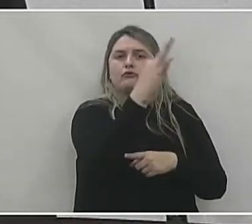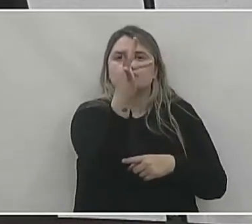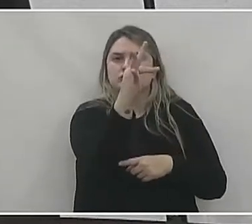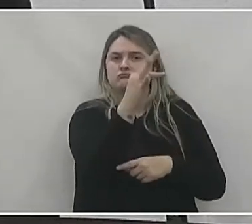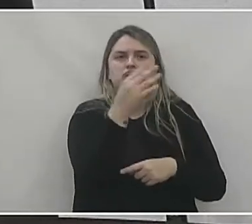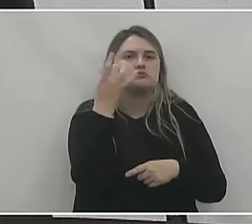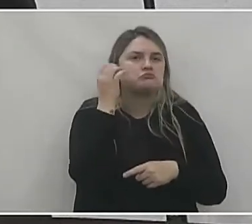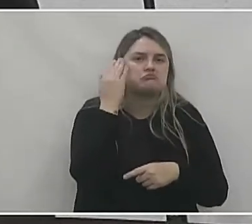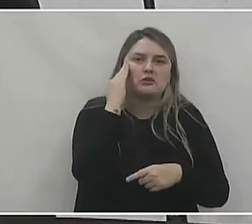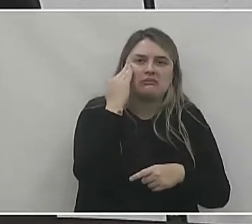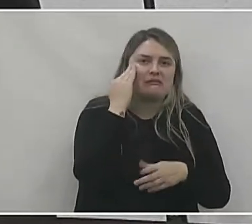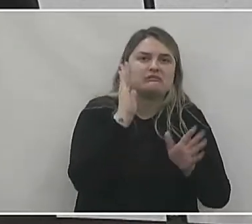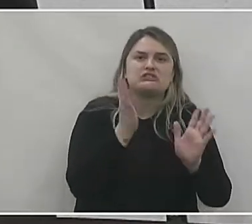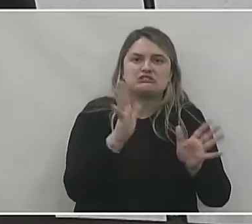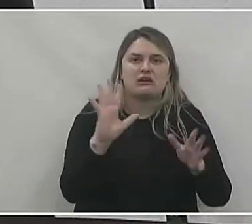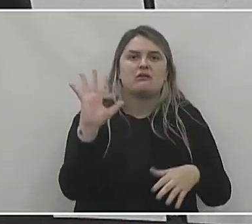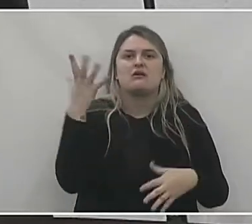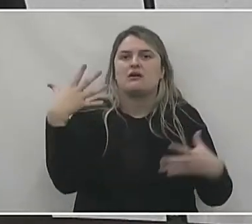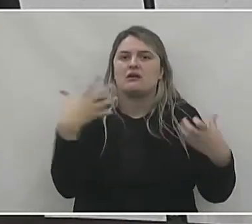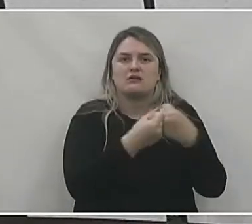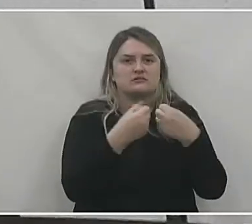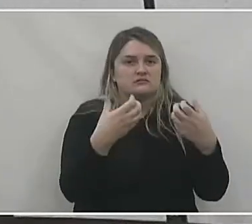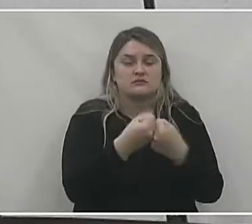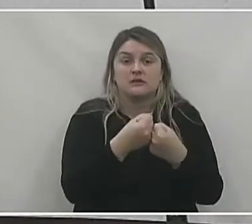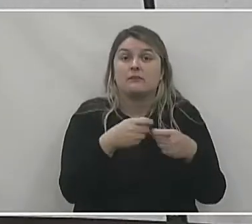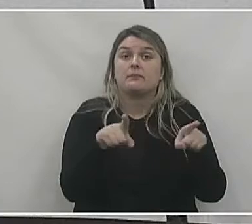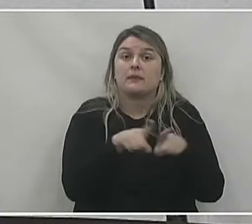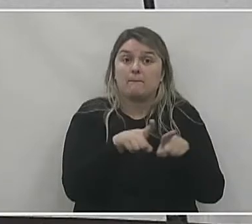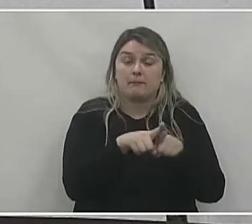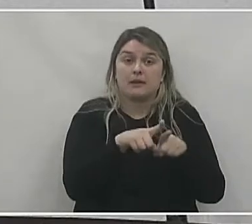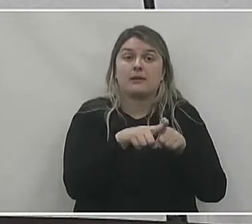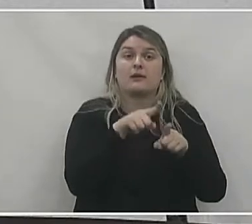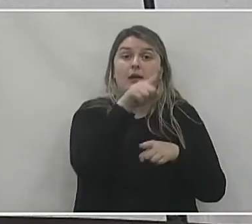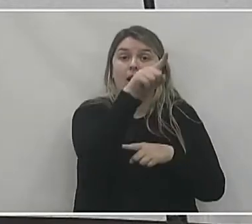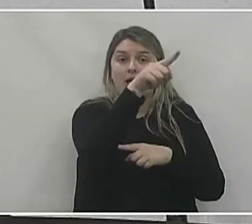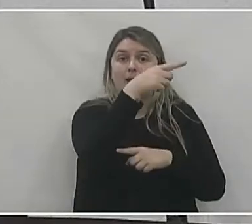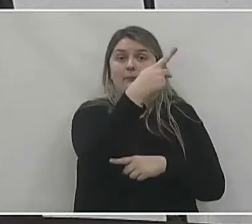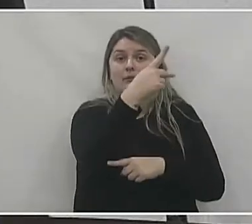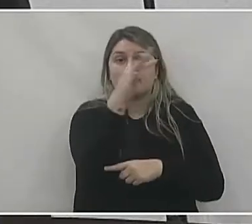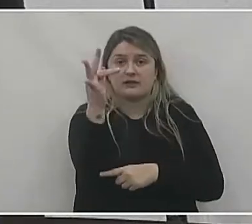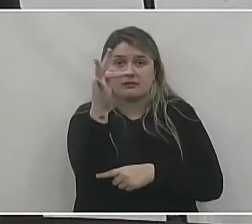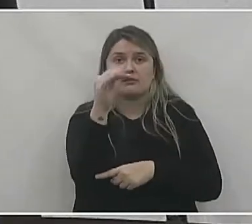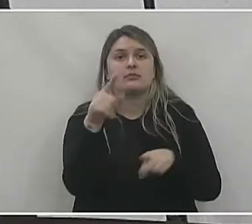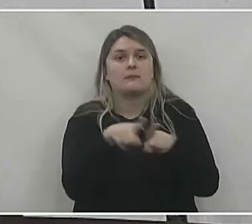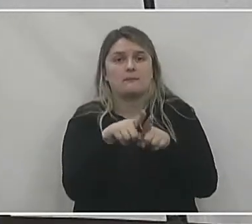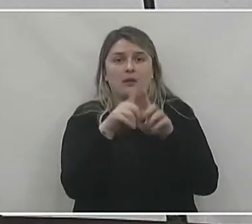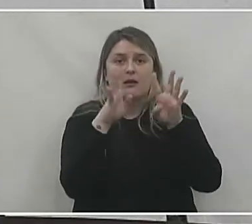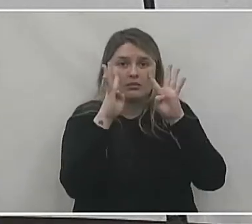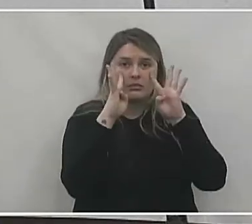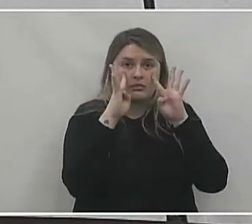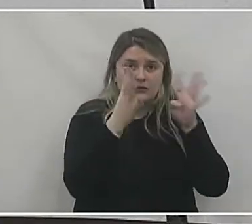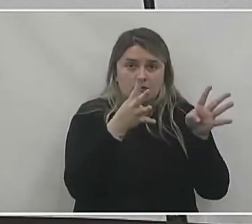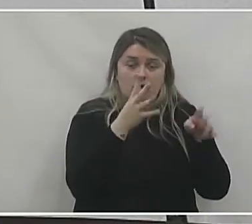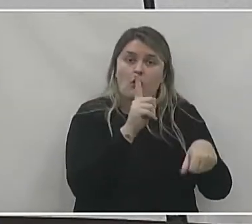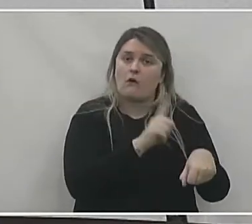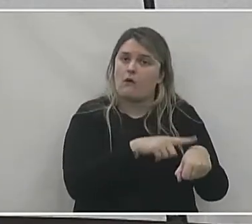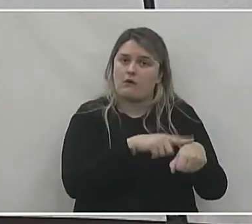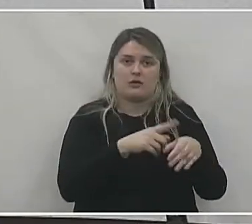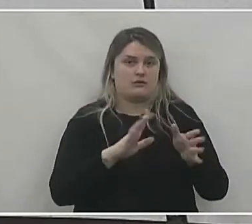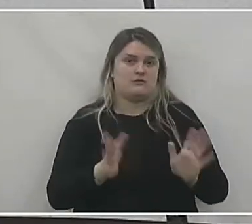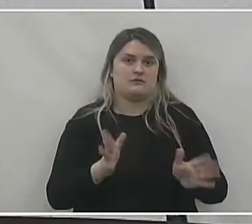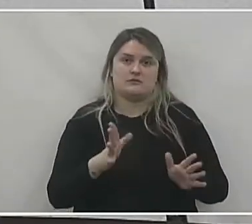você não entende, já deu vários acidentes. Tem o trevo de Paula Freitas, também precisa de uma atenção, e a hora é